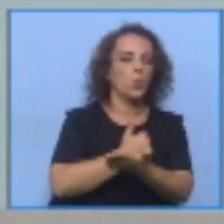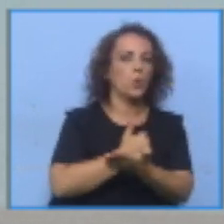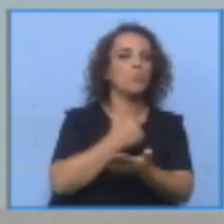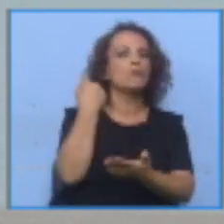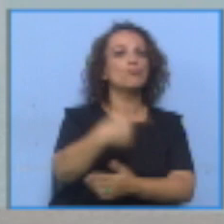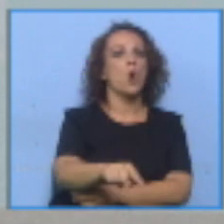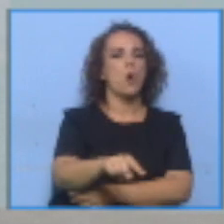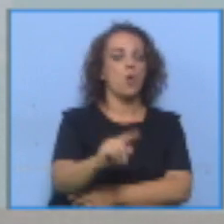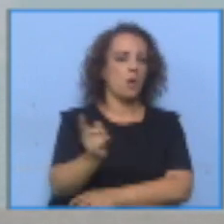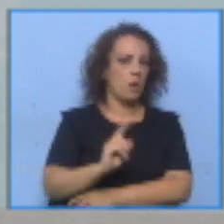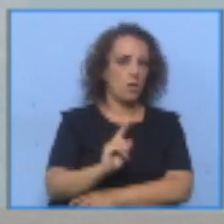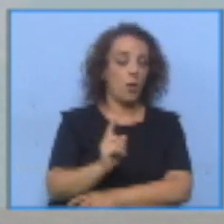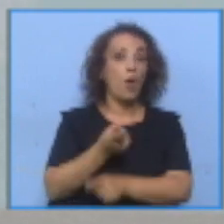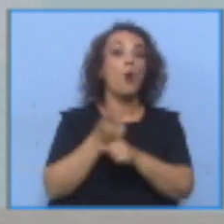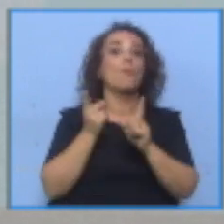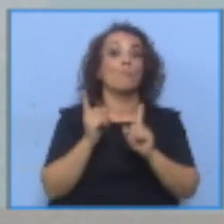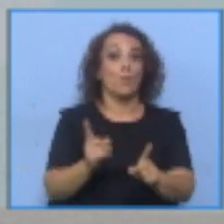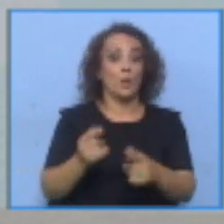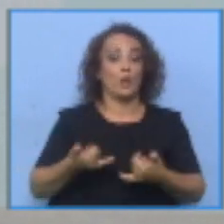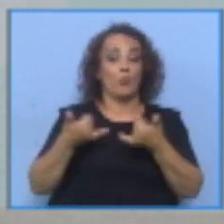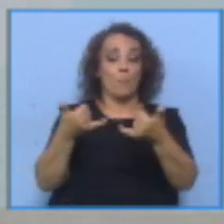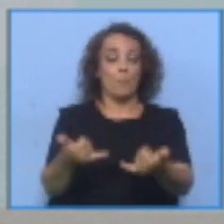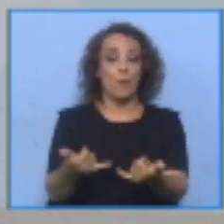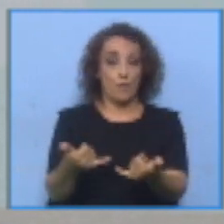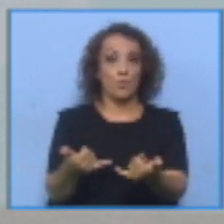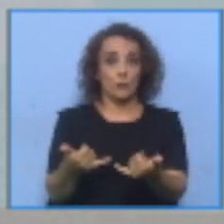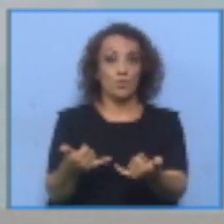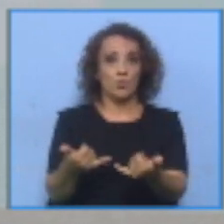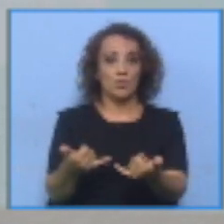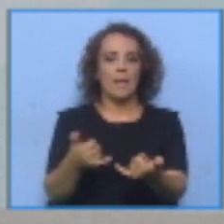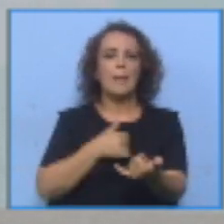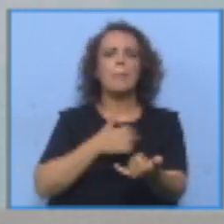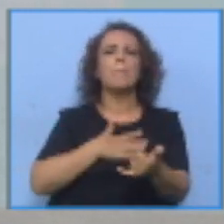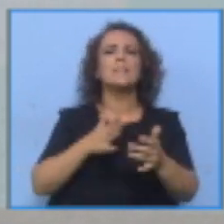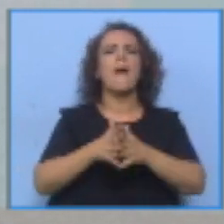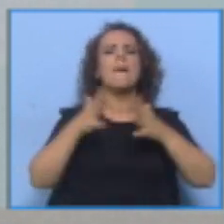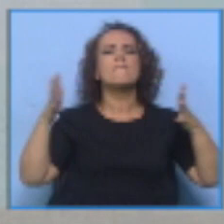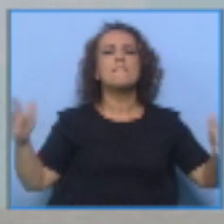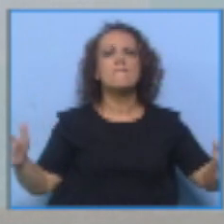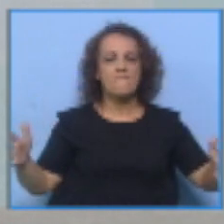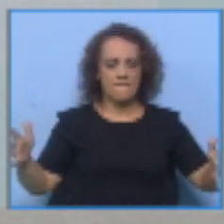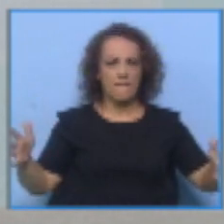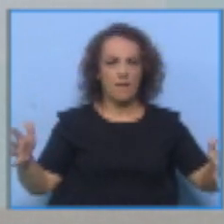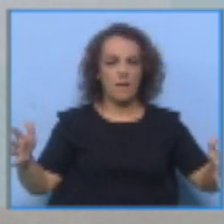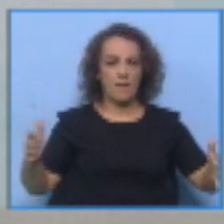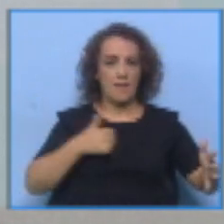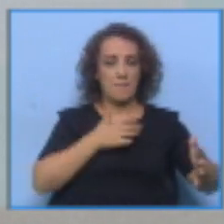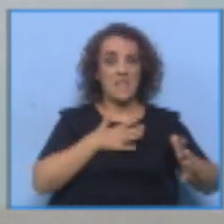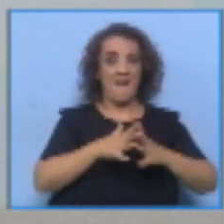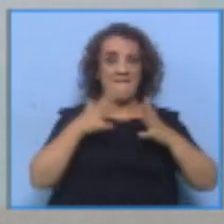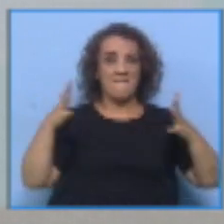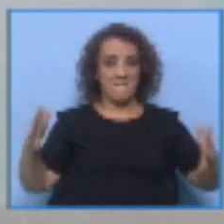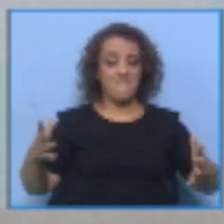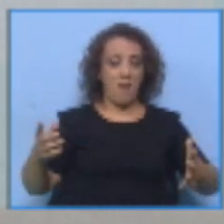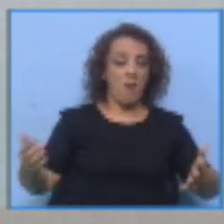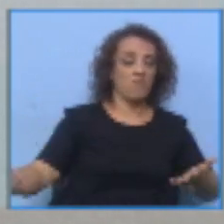lucro, que depois não só as grandes empresas multinacionais levam os lucros